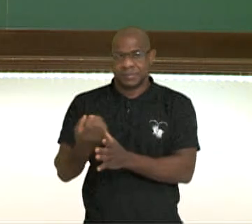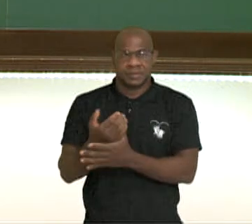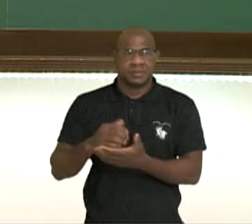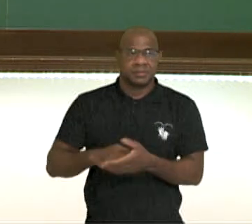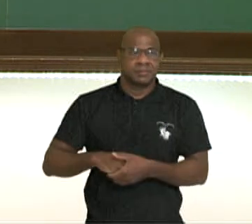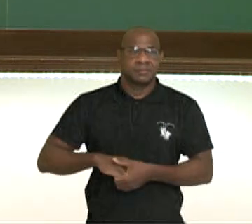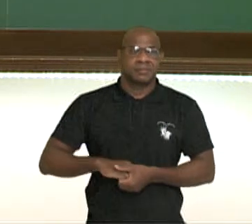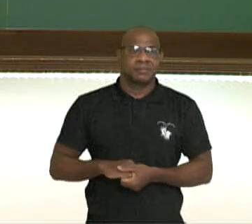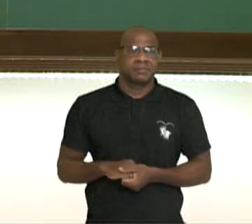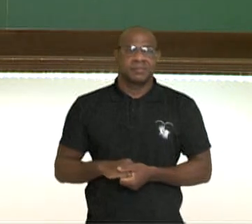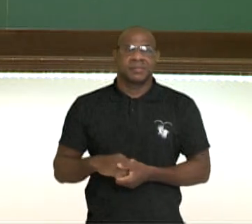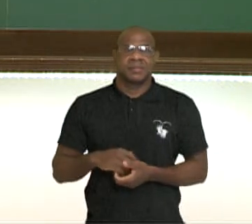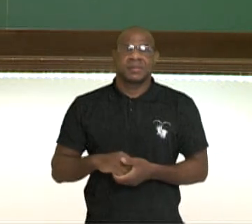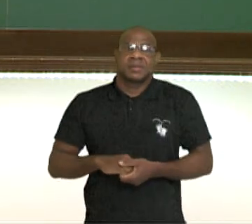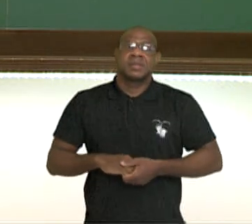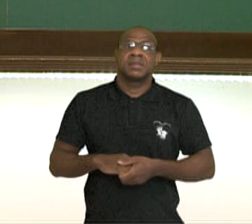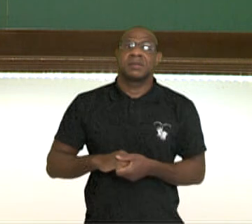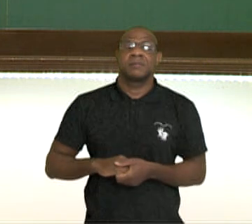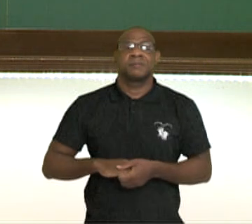uma controvérsia aí.